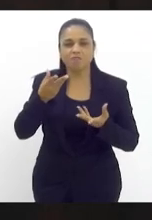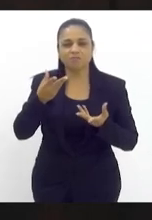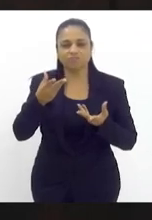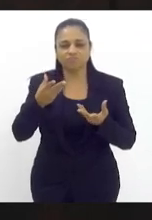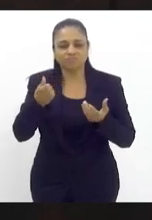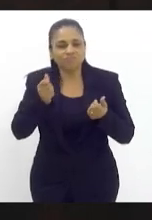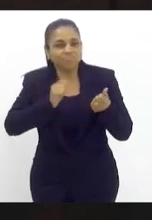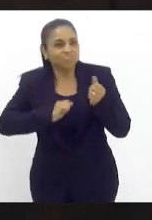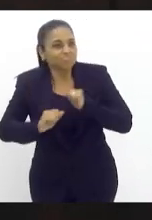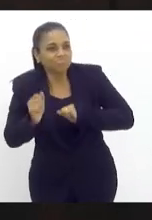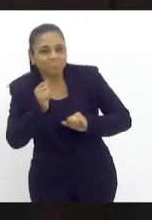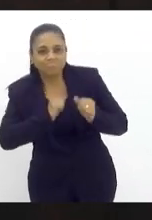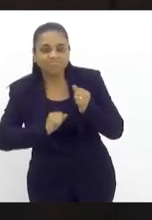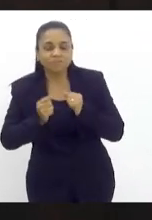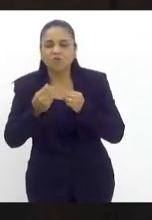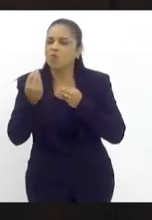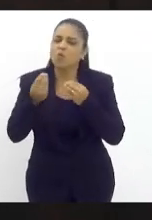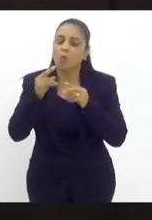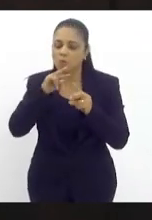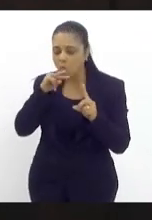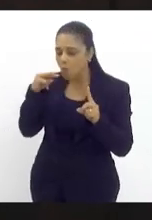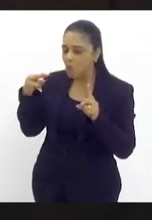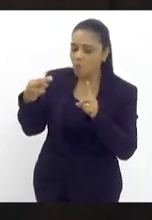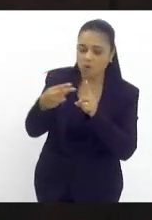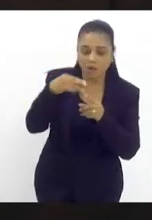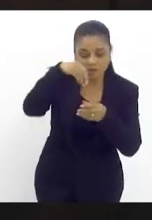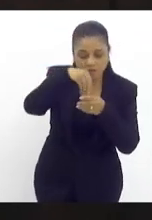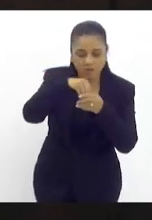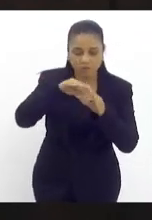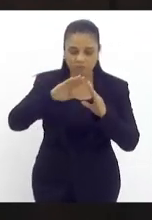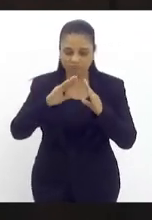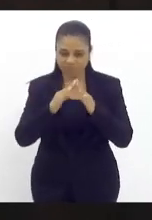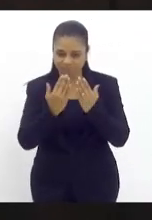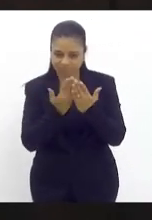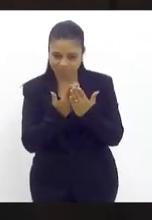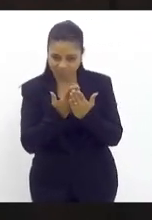tudo dentro do contexto educacional?